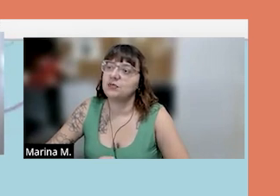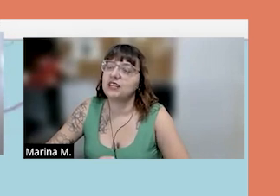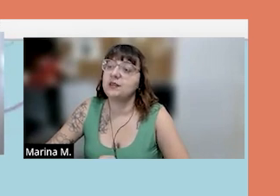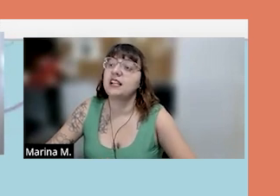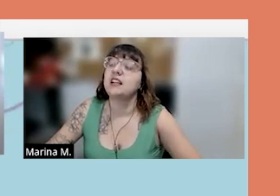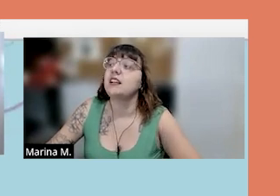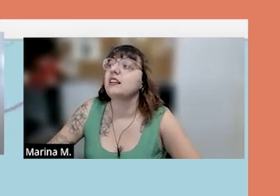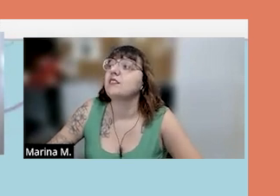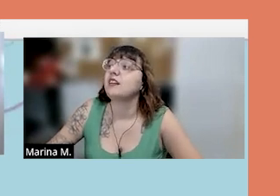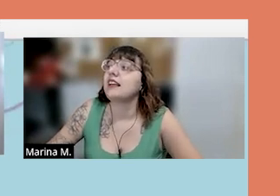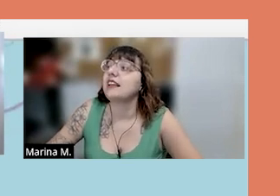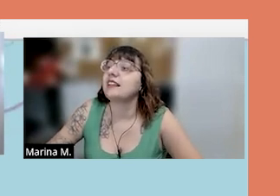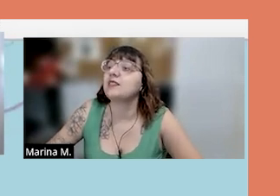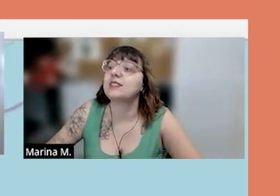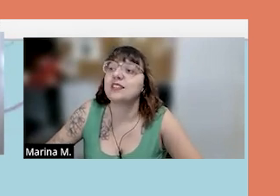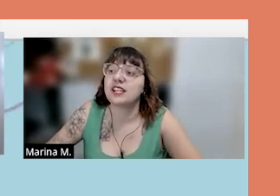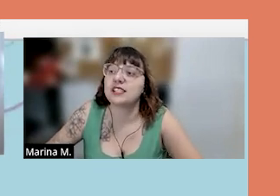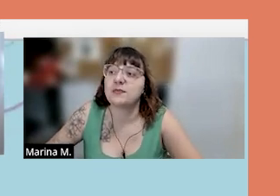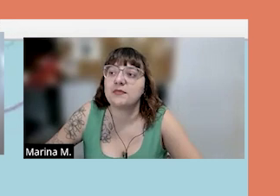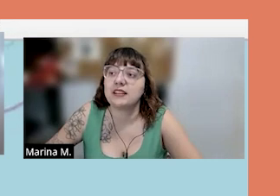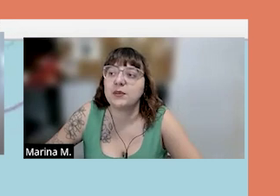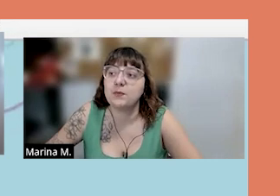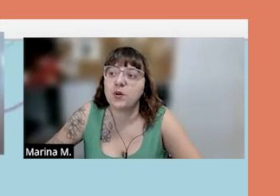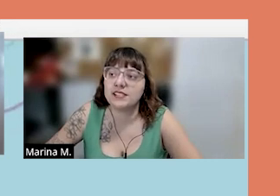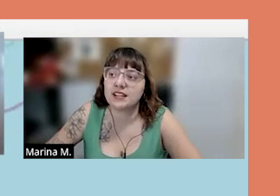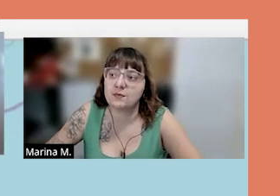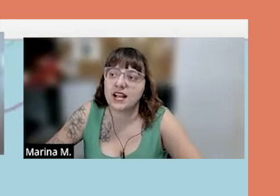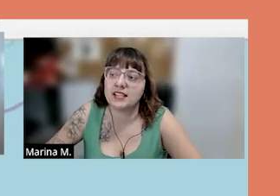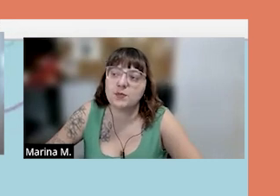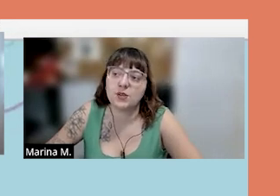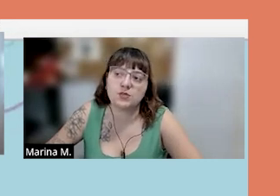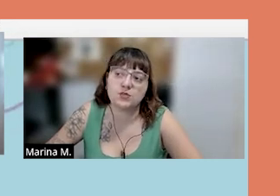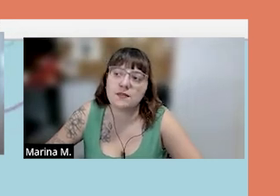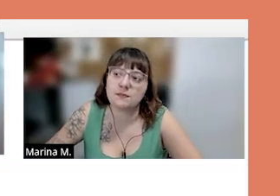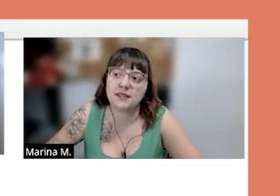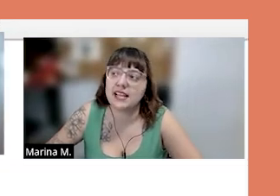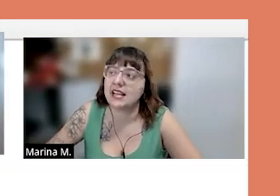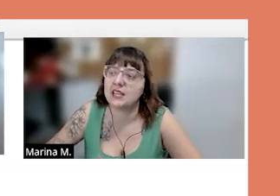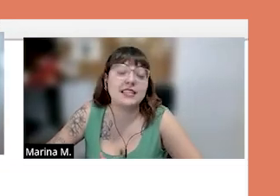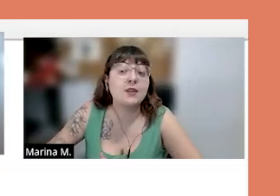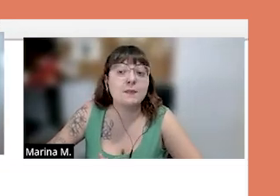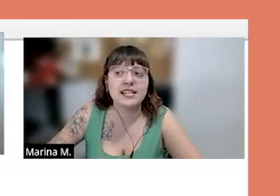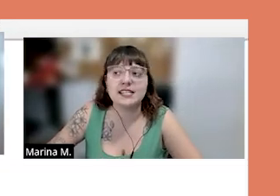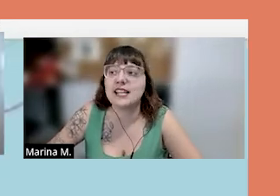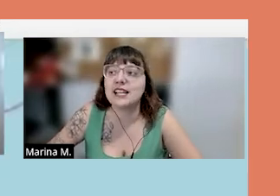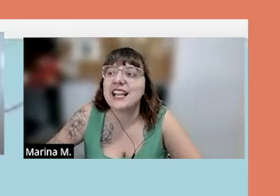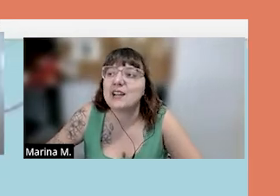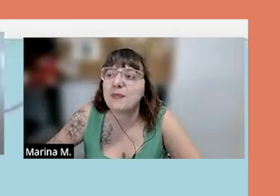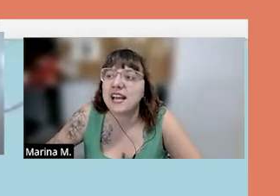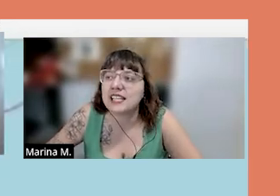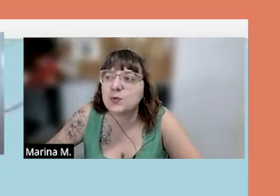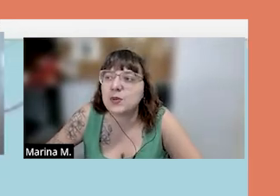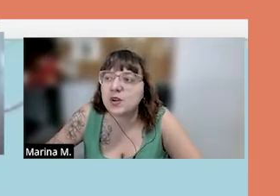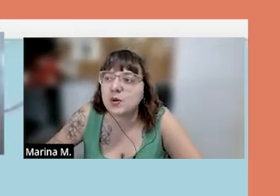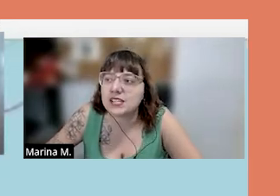Vou pra cá. Se eu quiser tirar esse mapa, eu removo essa camada, eu posso só clicar aqui para não aparecer.